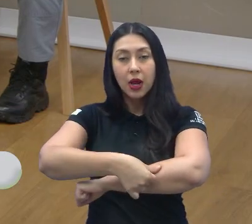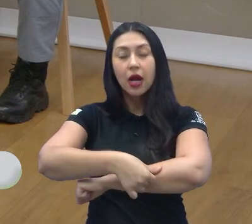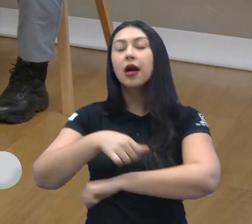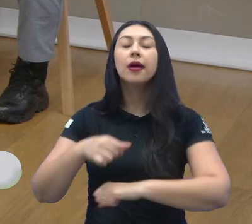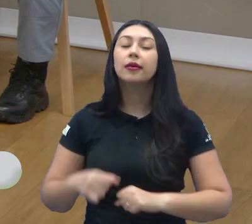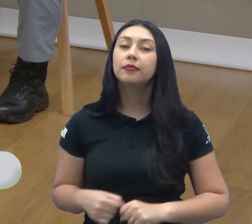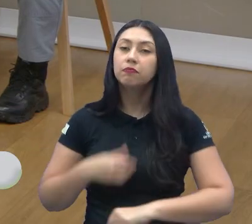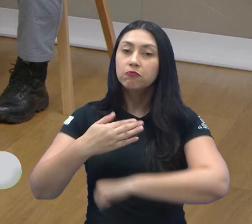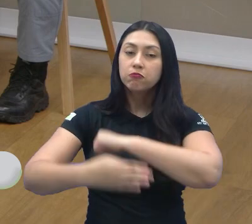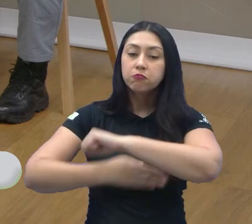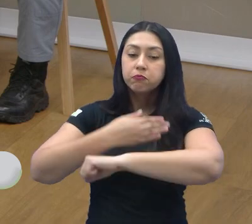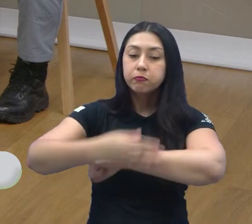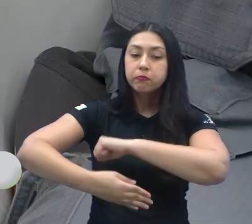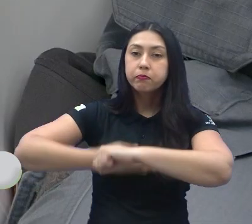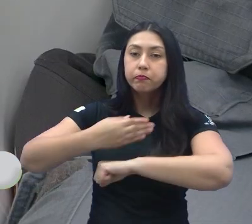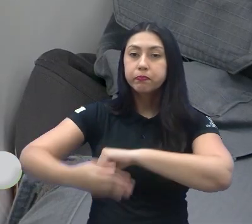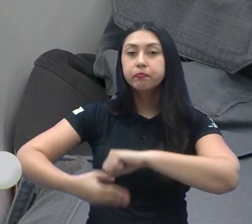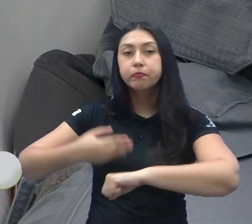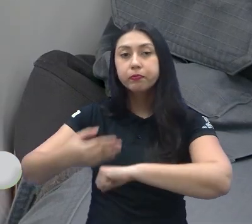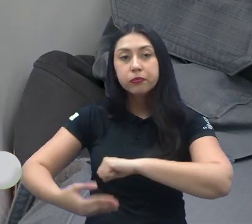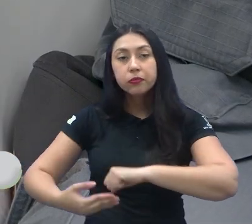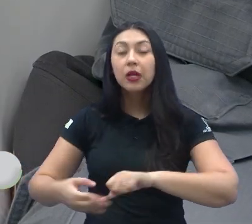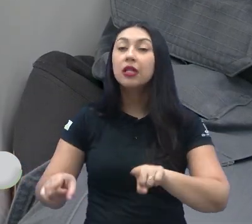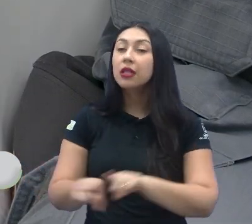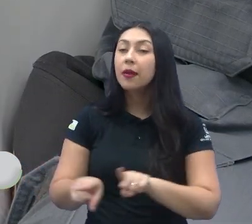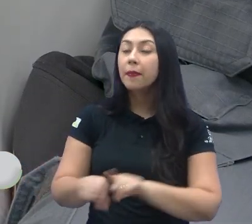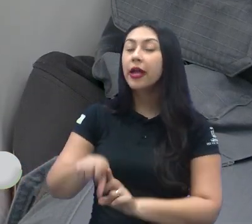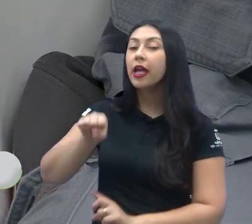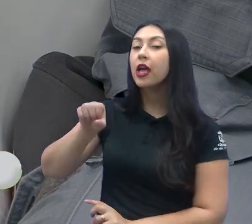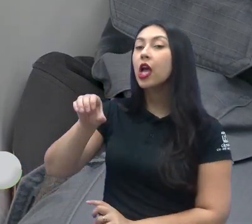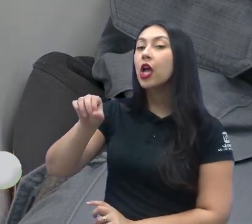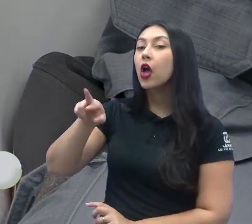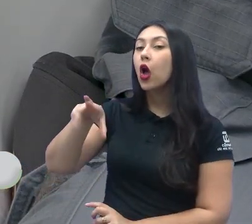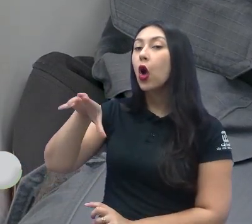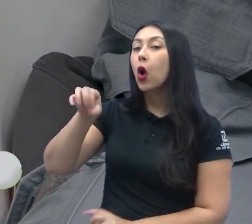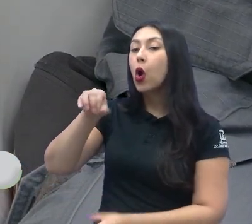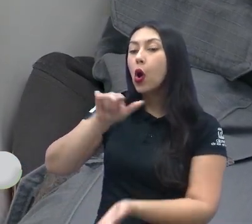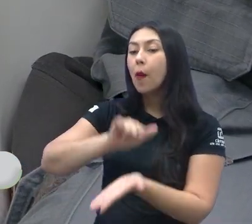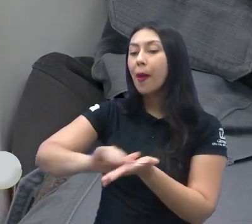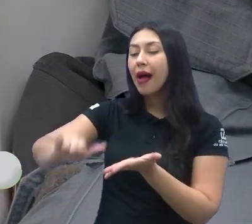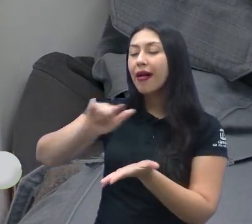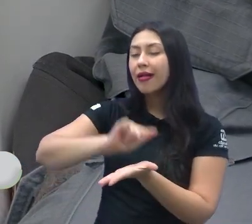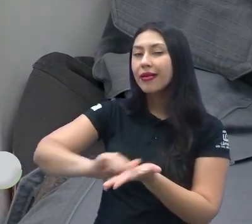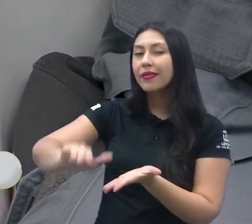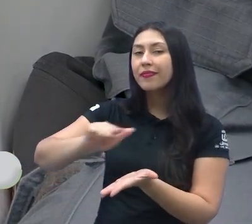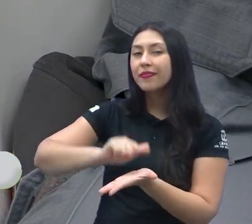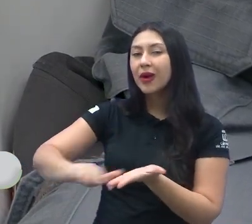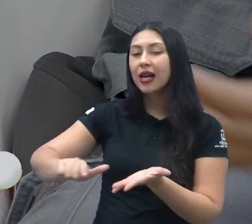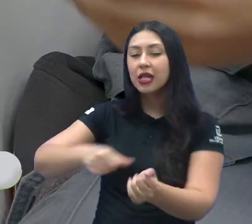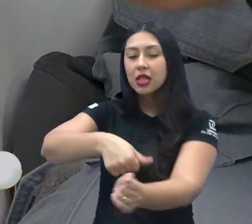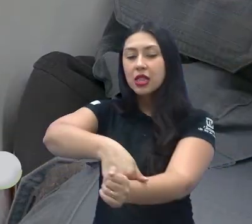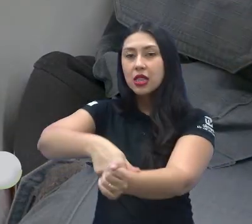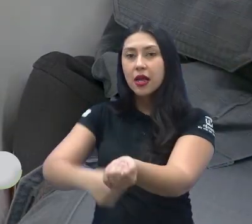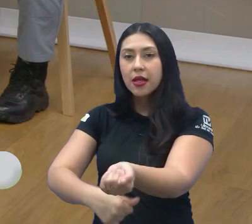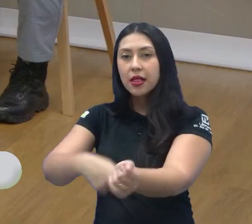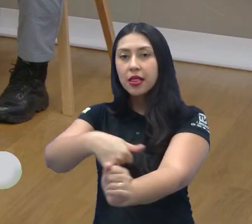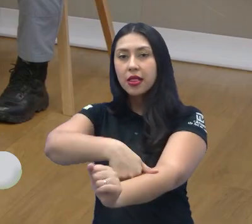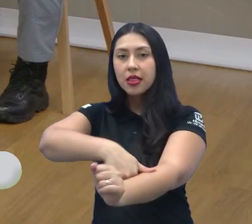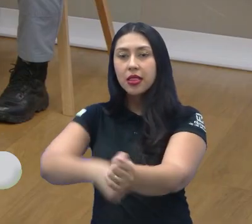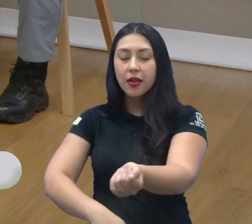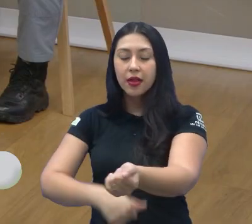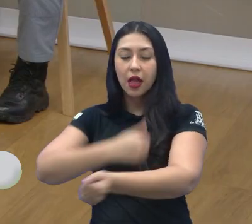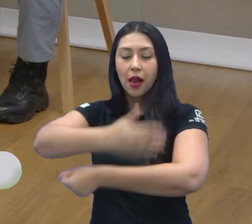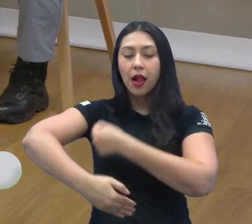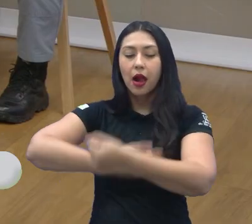está machucado. Aqui é soro fisiológico, fazer uma limpeza. E, por fim, esparadrapo, que é como se fosse uma fita crepe, né?